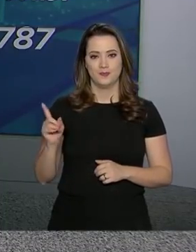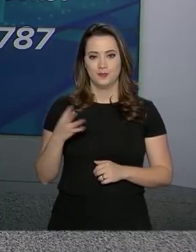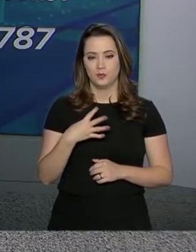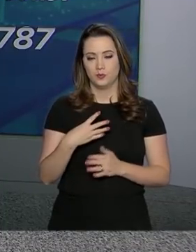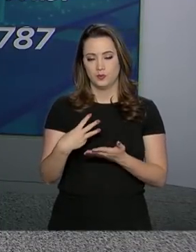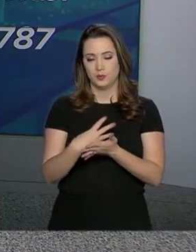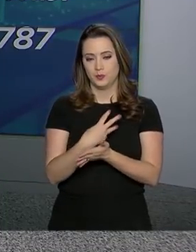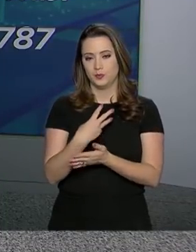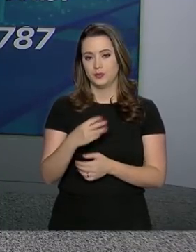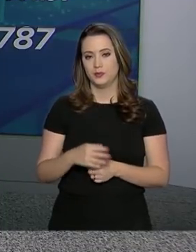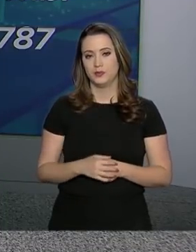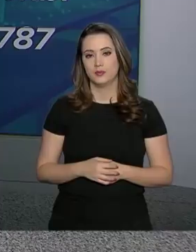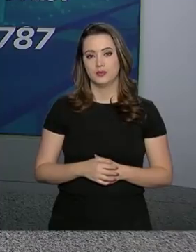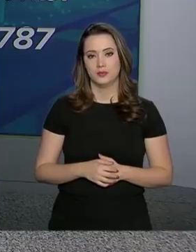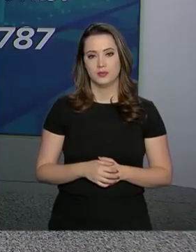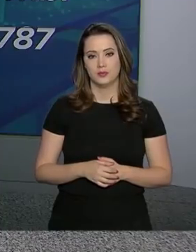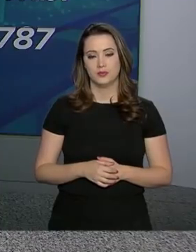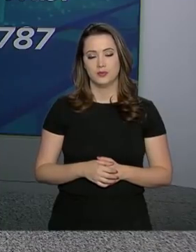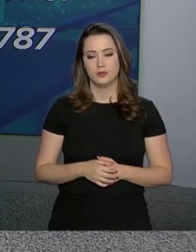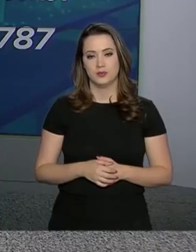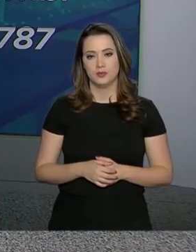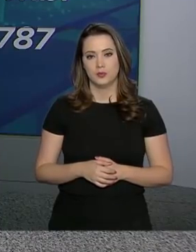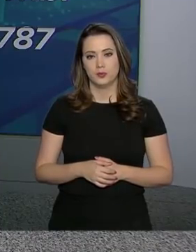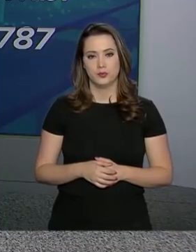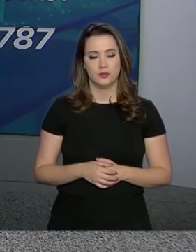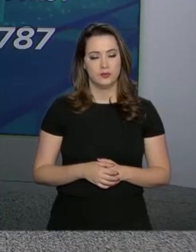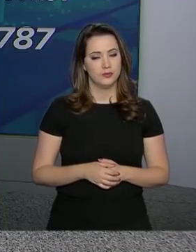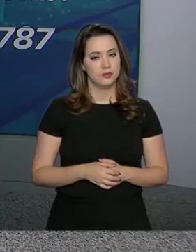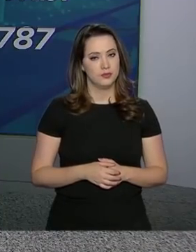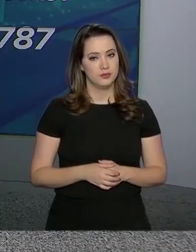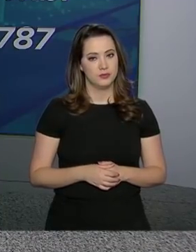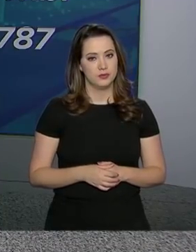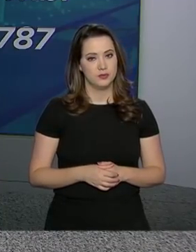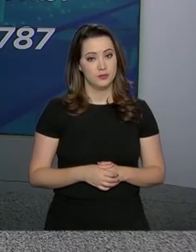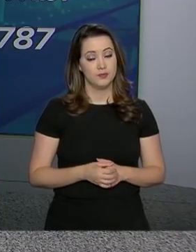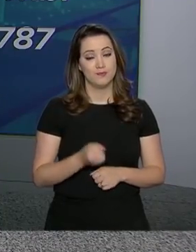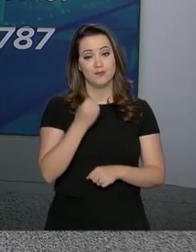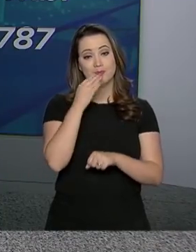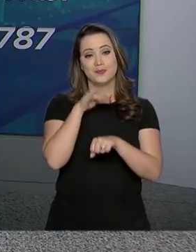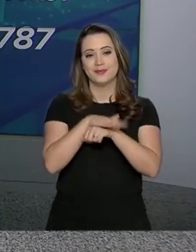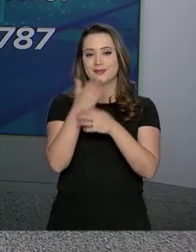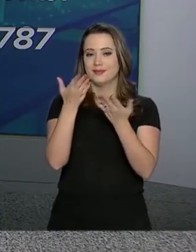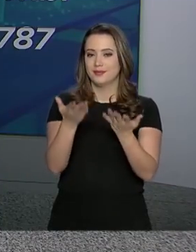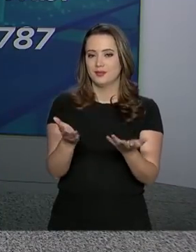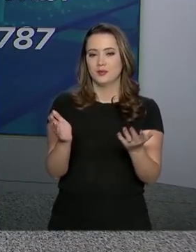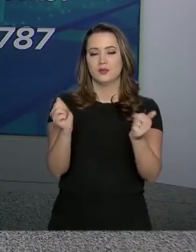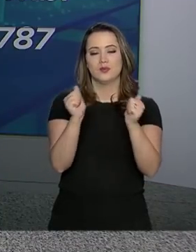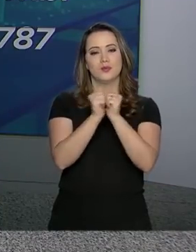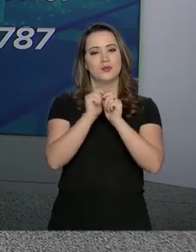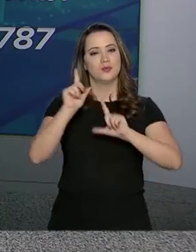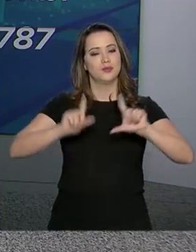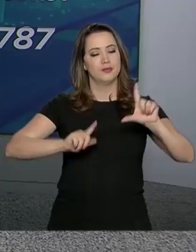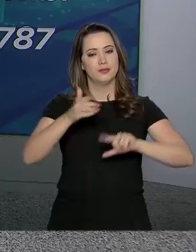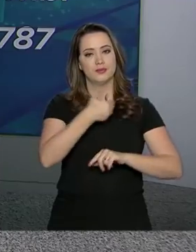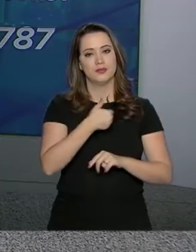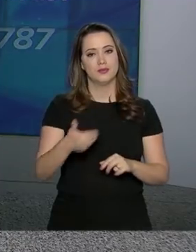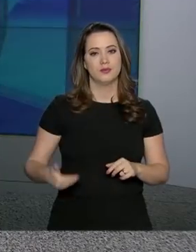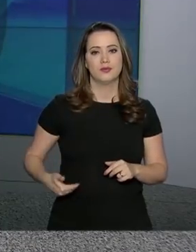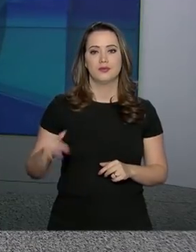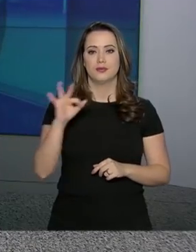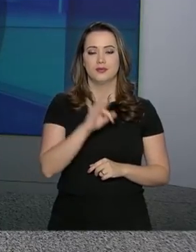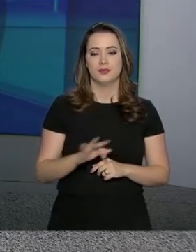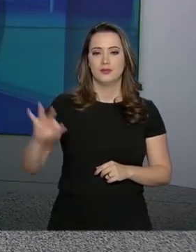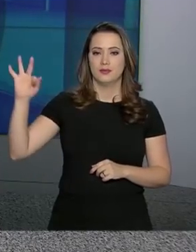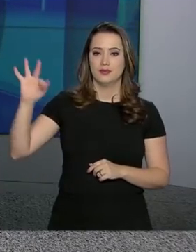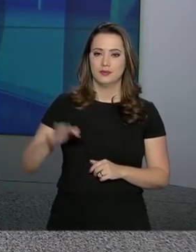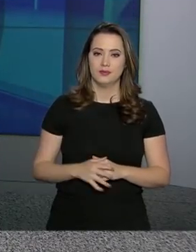-9867-8787. Uma boa noite para você e continue com a gente na